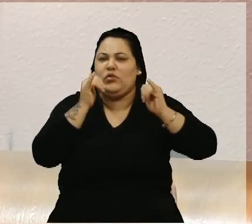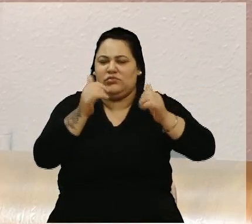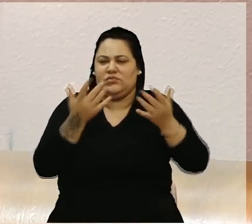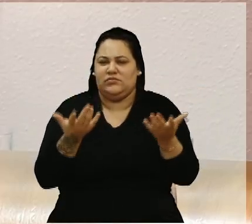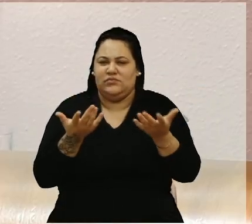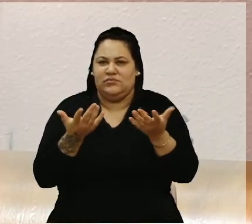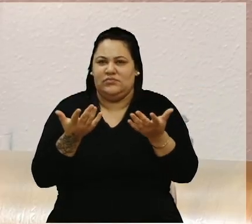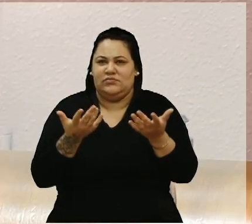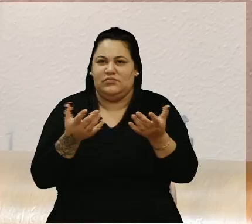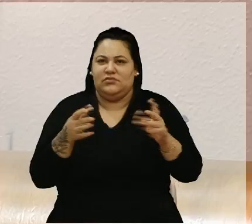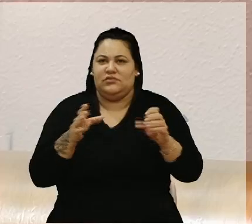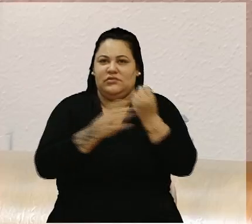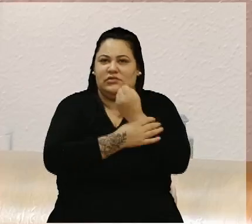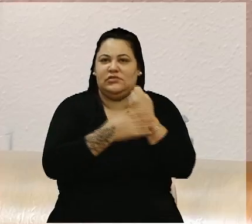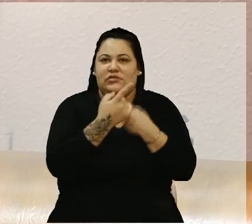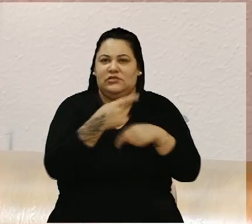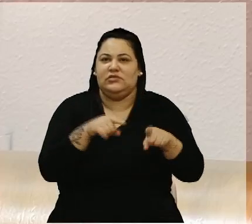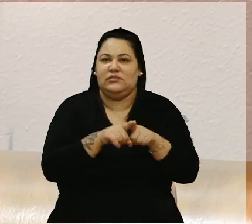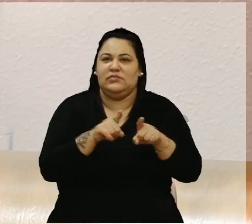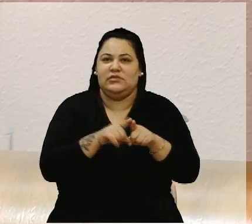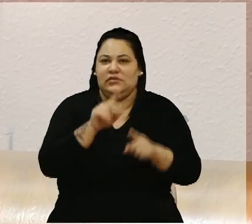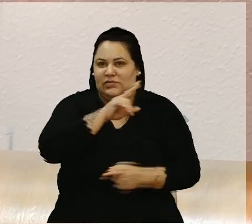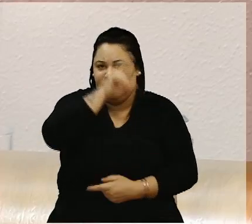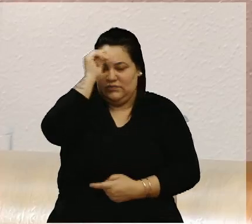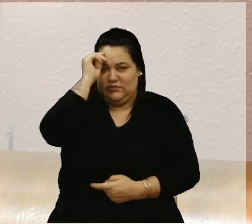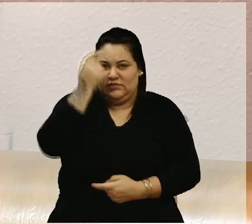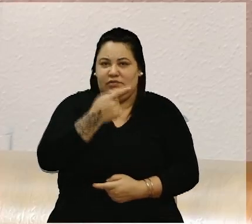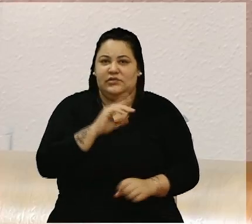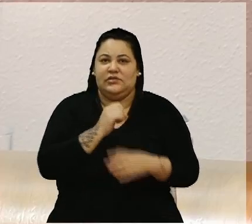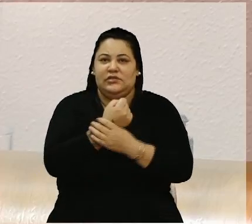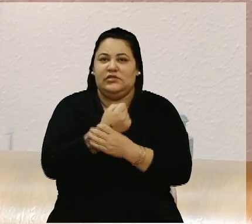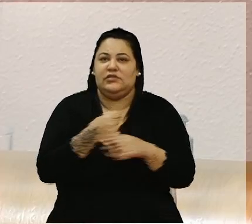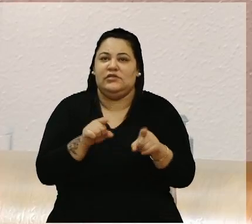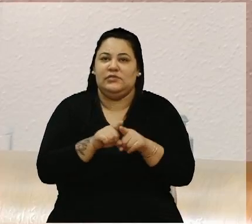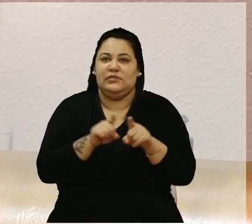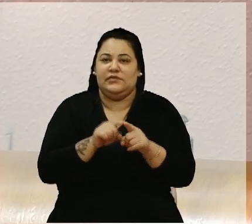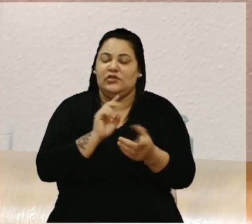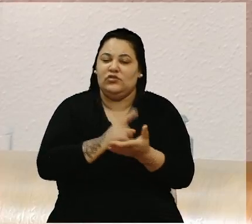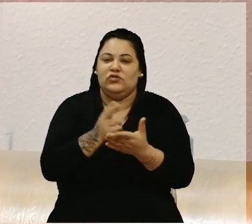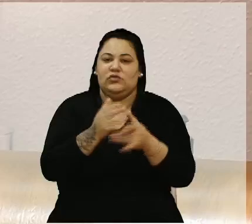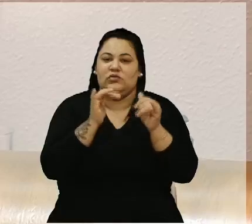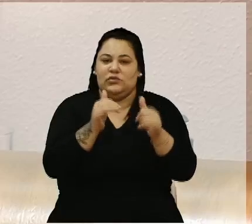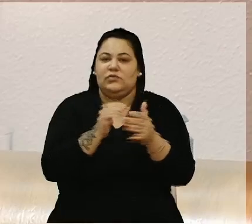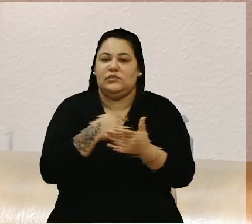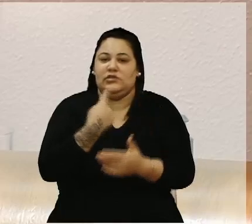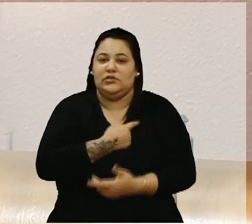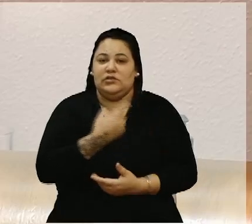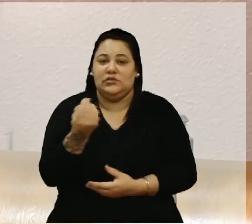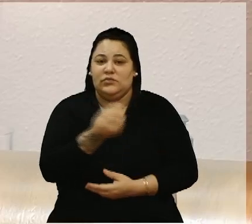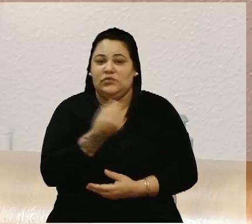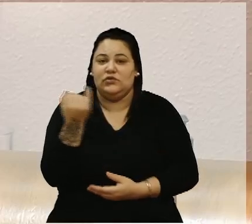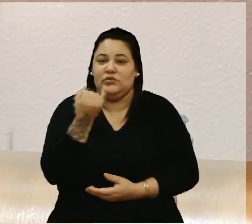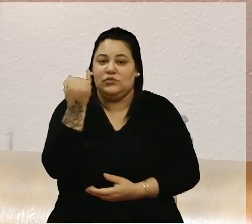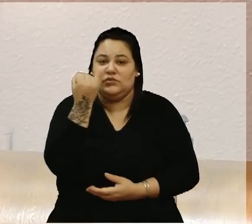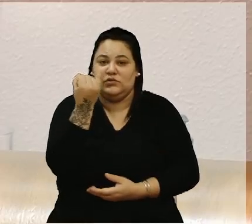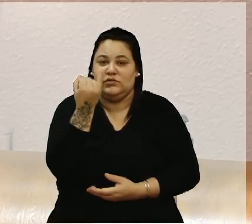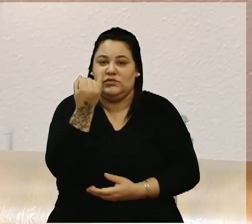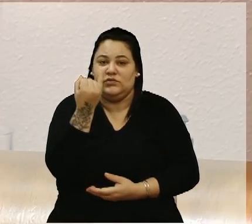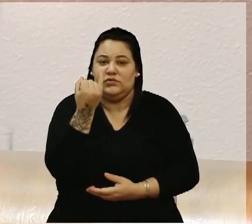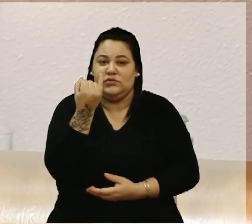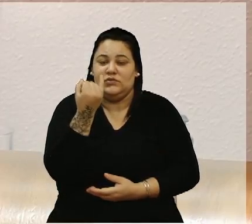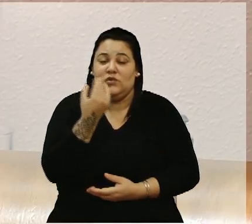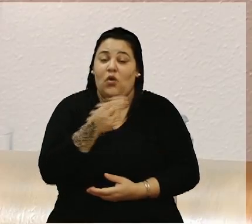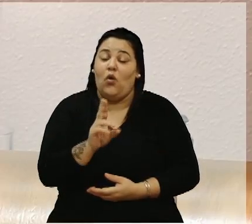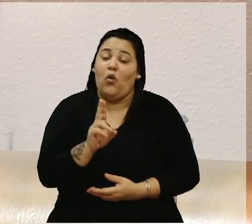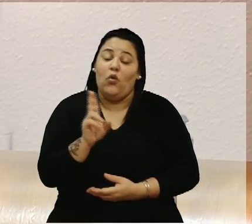senhor garante, isso que a prefeitura está garantindo, que o ônibus vai ser mantido. Isso para nós é muito importante, porque as pessoas ou alugue um